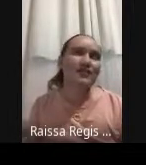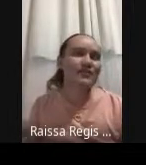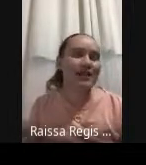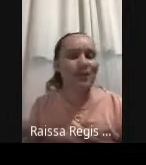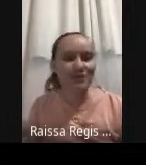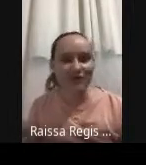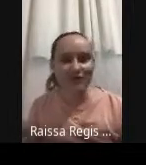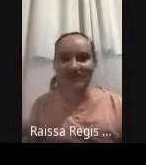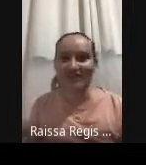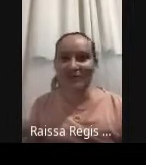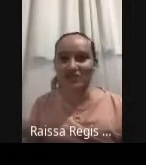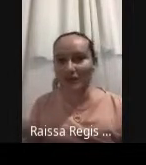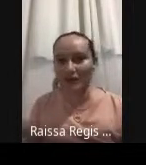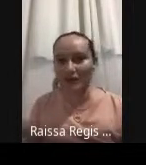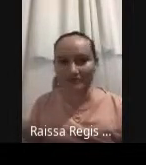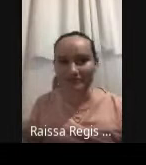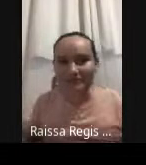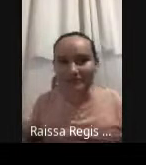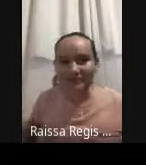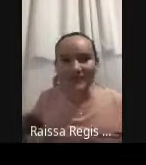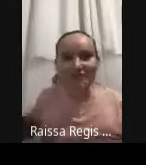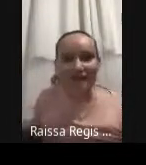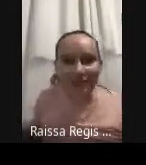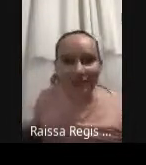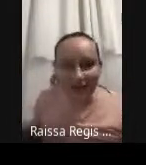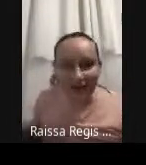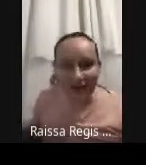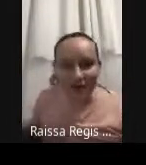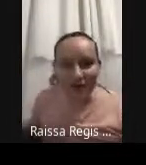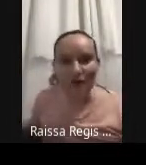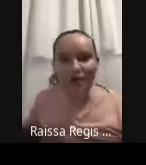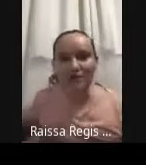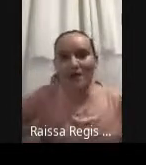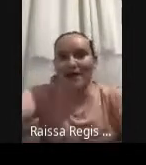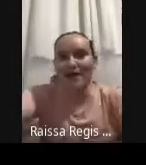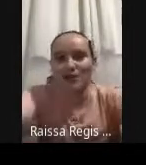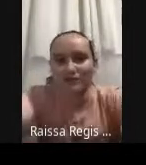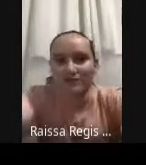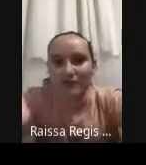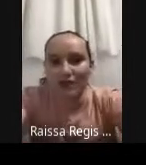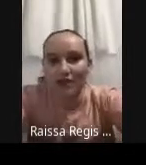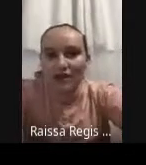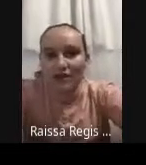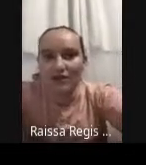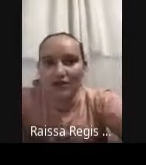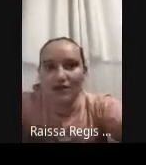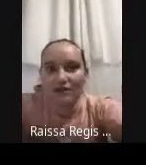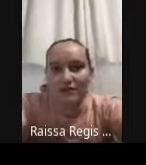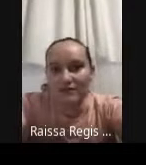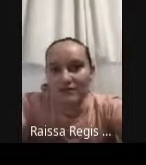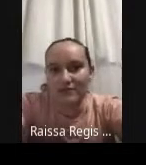Vocês acham, assim, que é possível escrever? Vai me dizendo aí. Ah, alguém falou que o áudio está baixo.